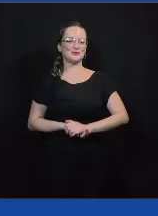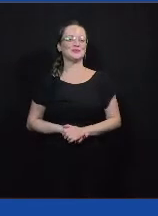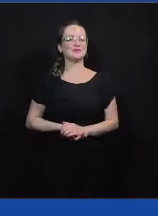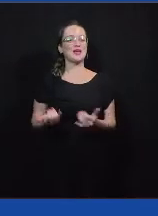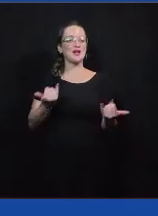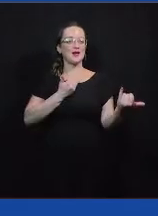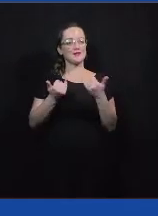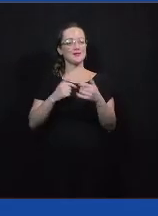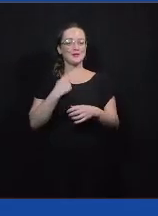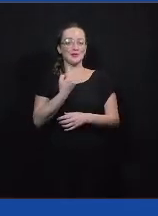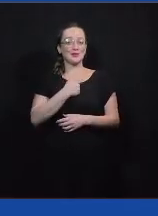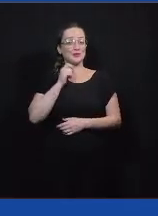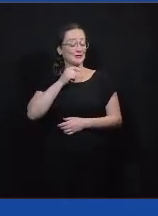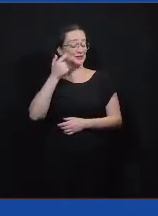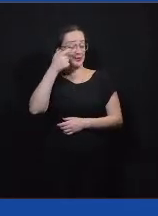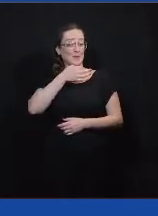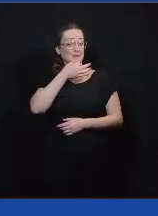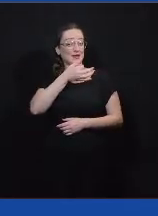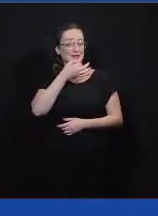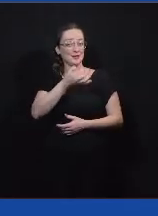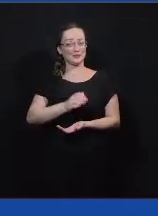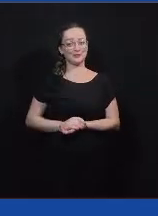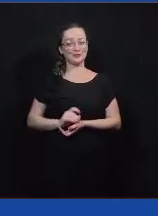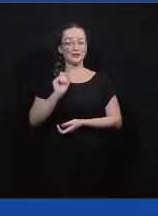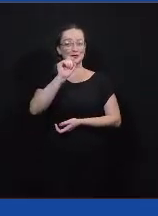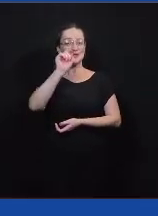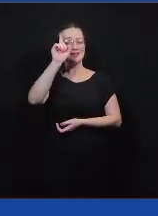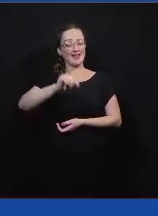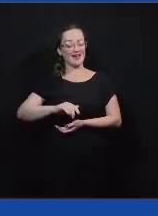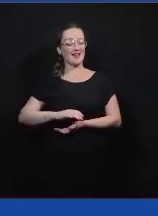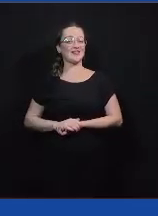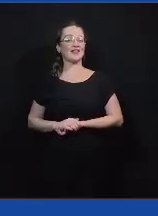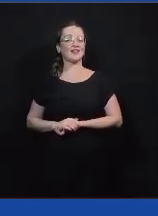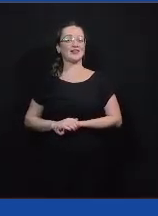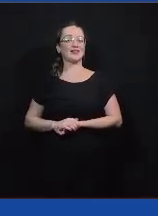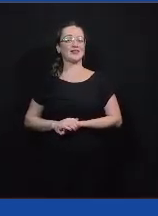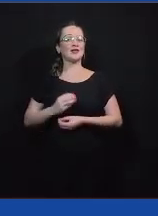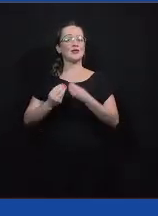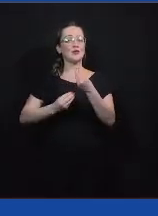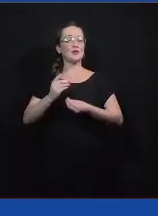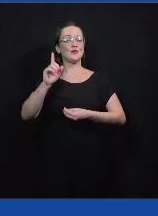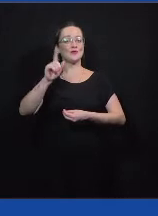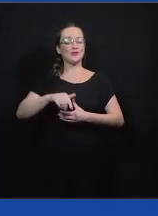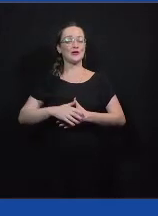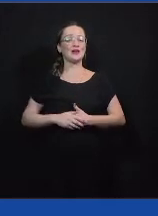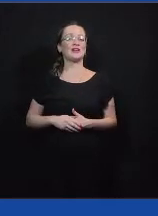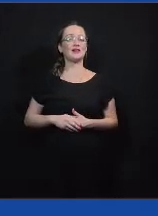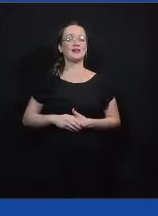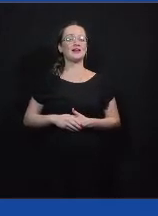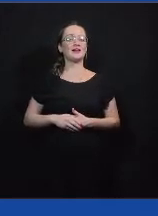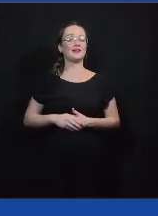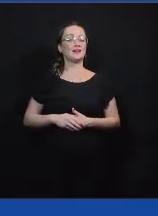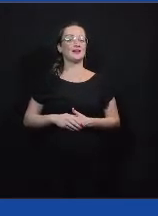fala para Gente o que vocês acham que foi a outra foi essa